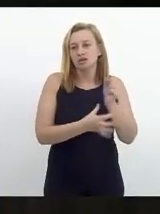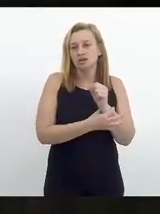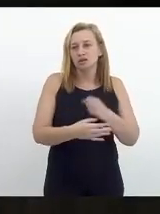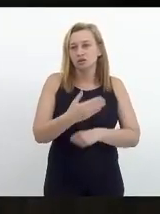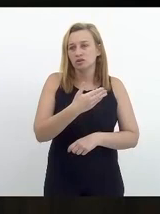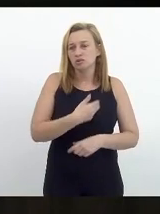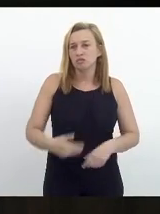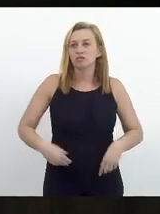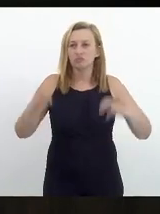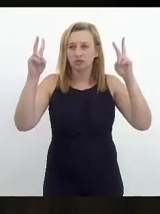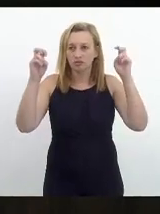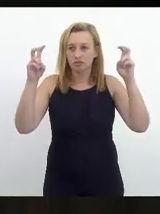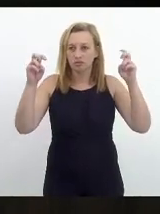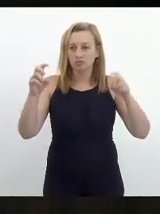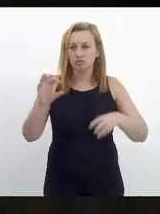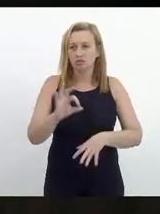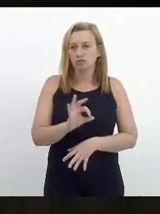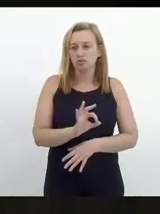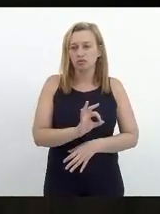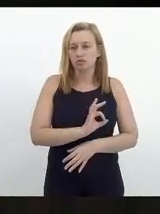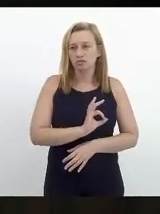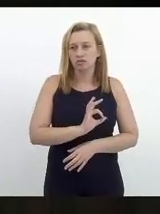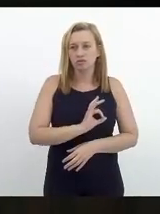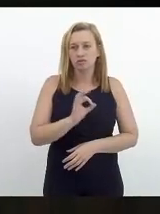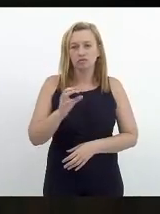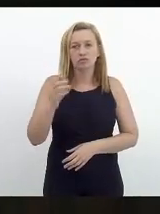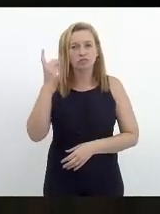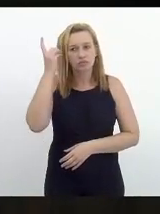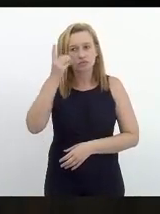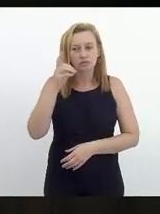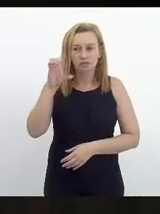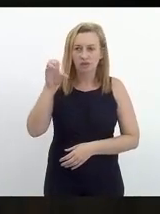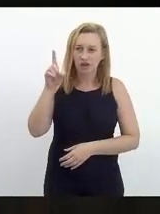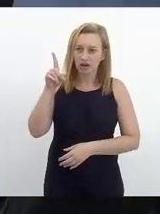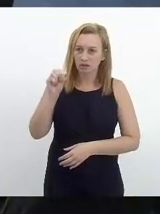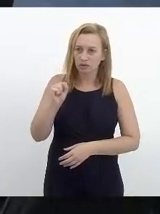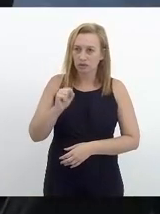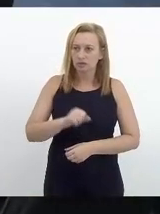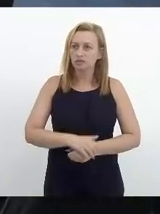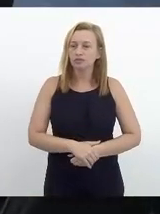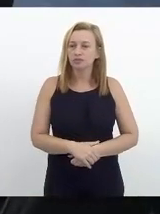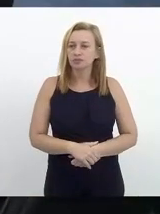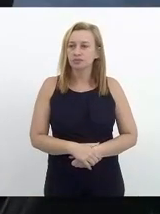Polícia, deputado delegado Carlos Augusto.